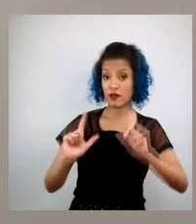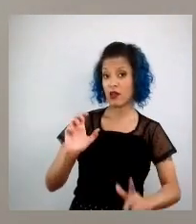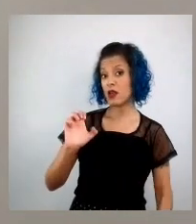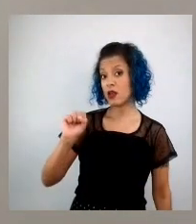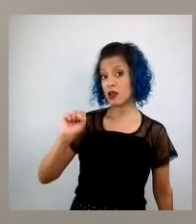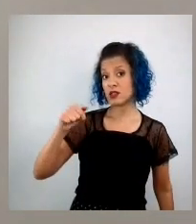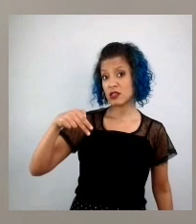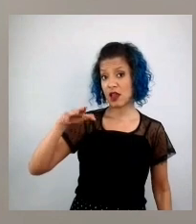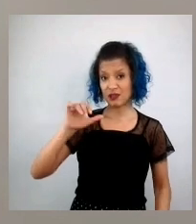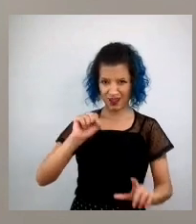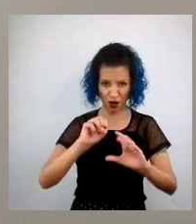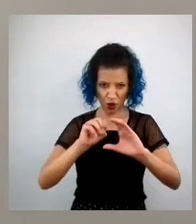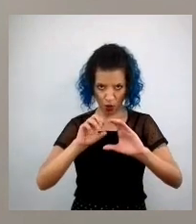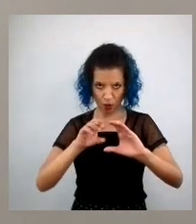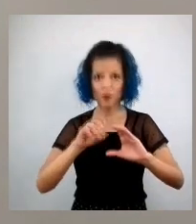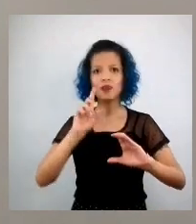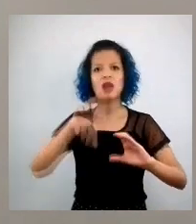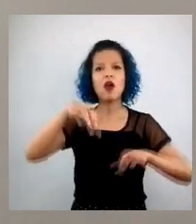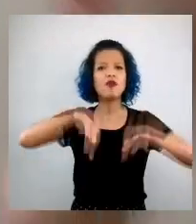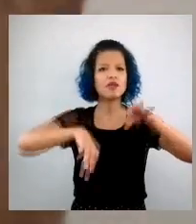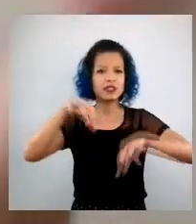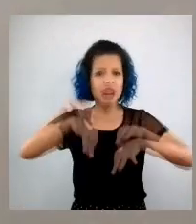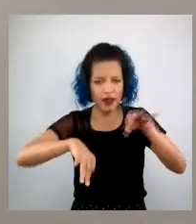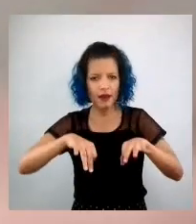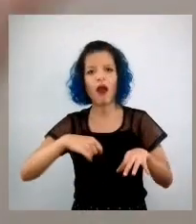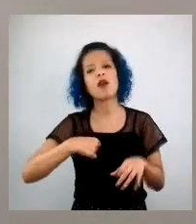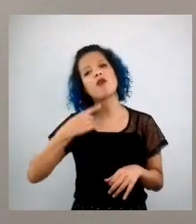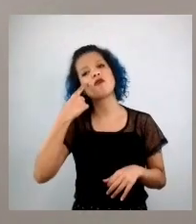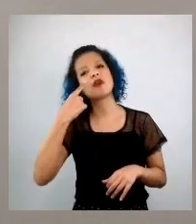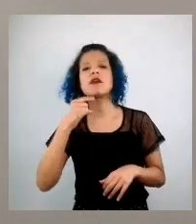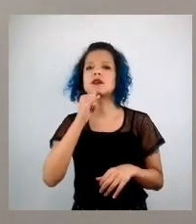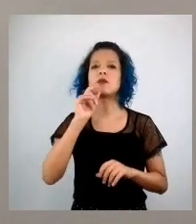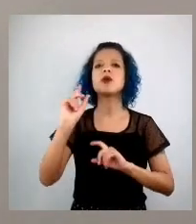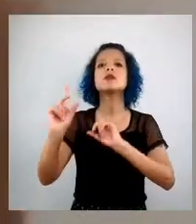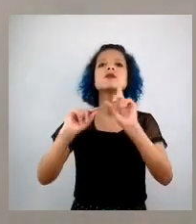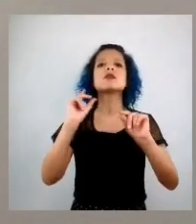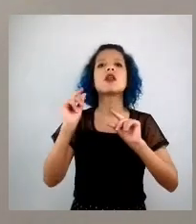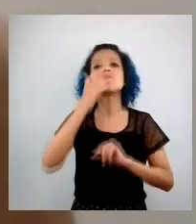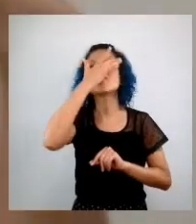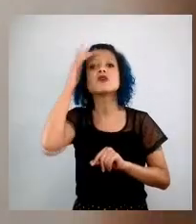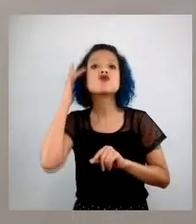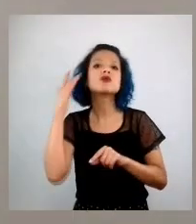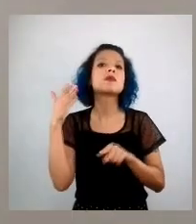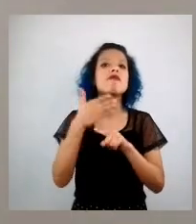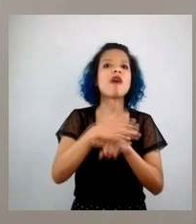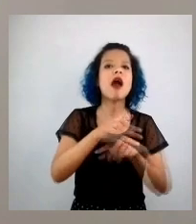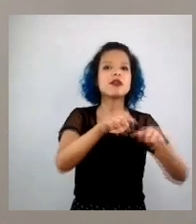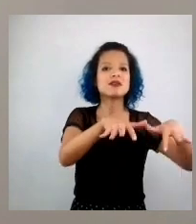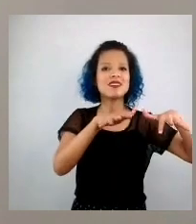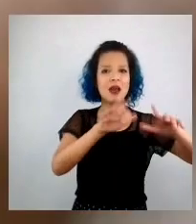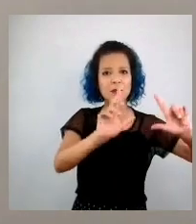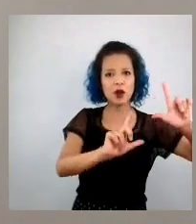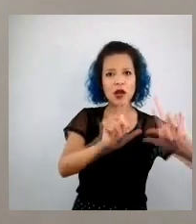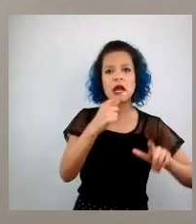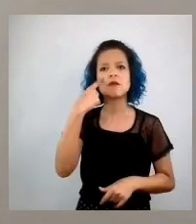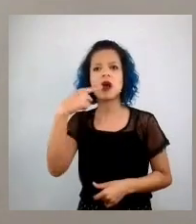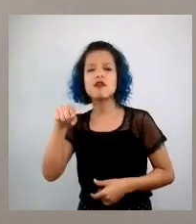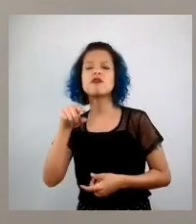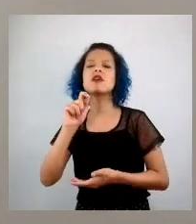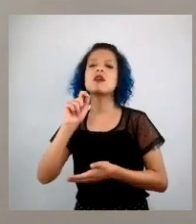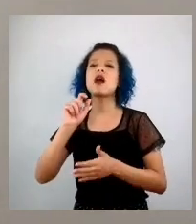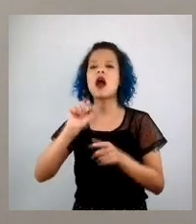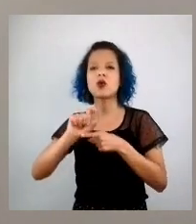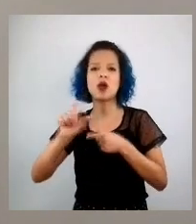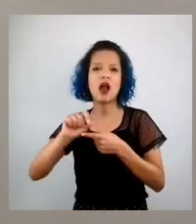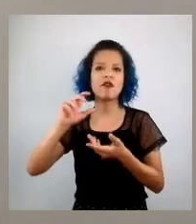programa de plateia, selecionava pessoas para irem em programas. Aí via lanche, via ônibus, via horários, essas